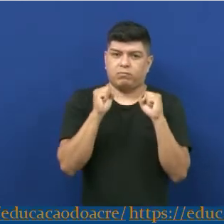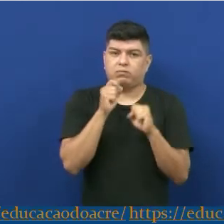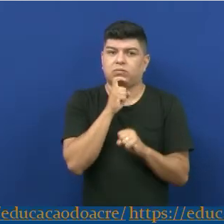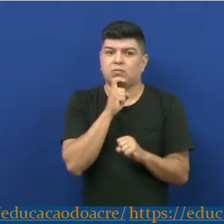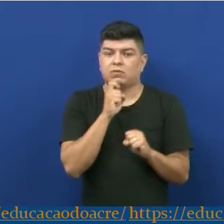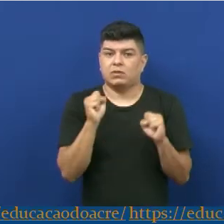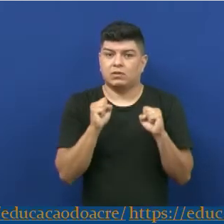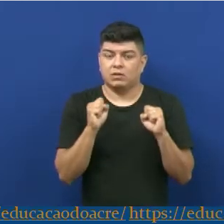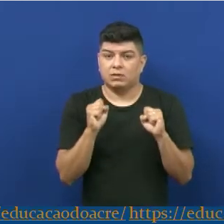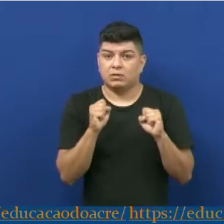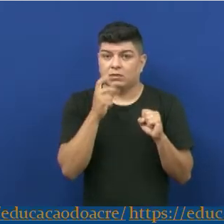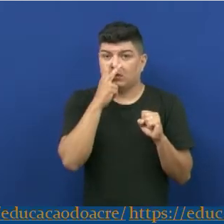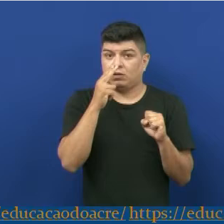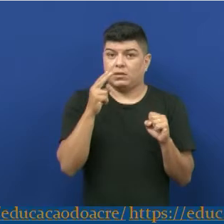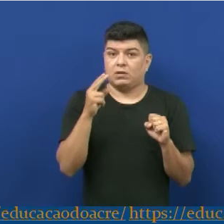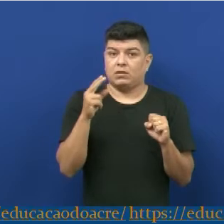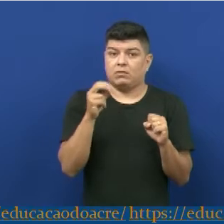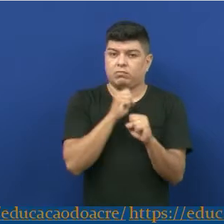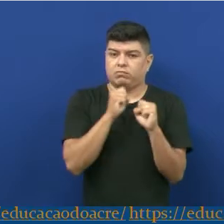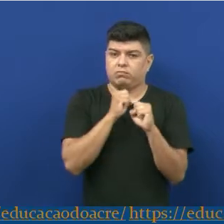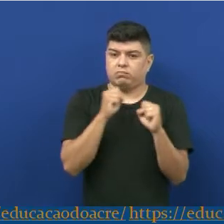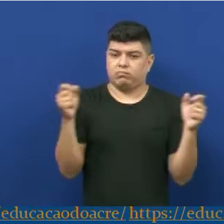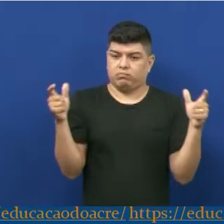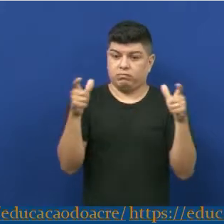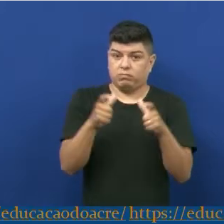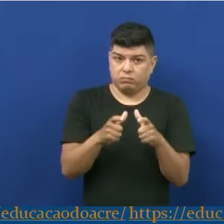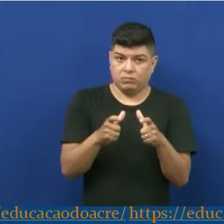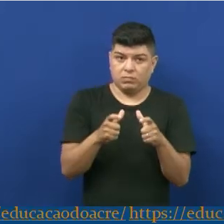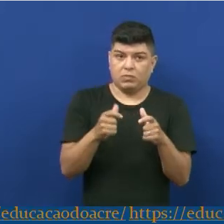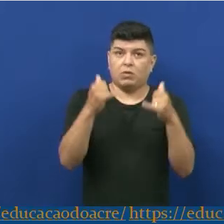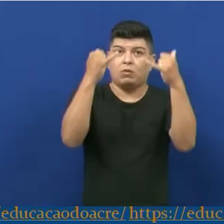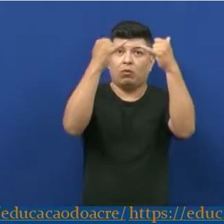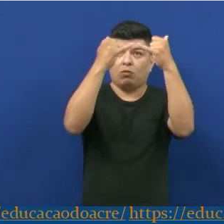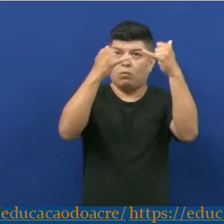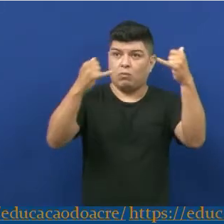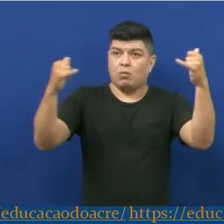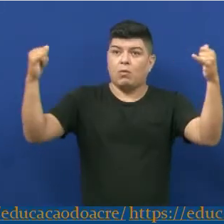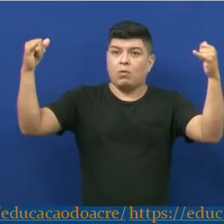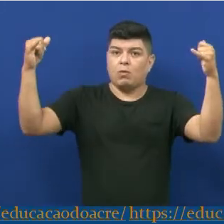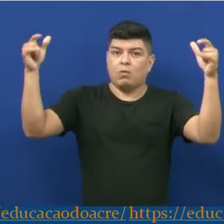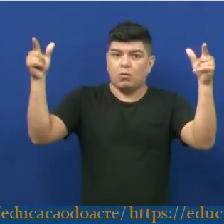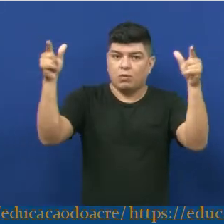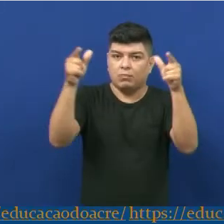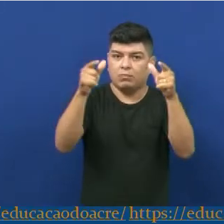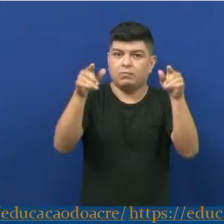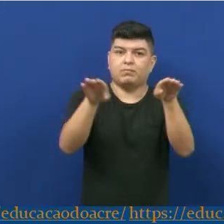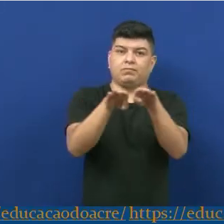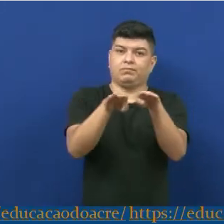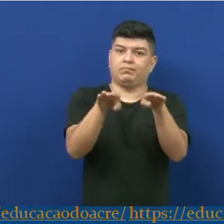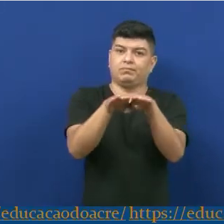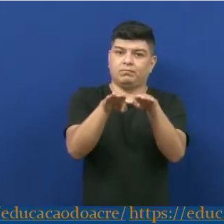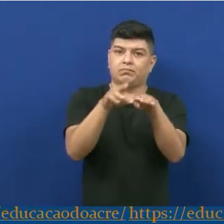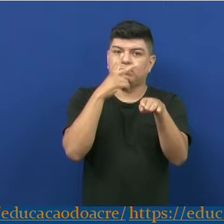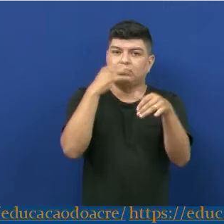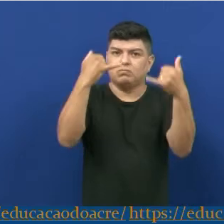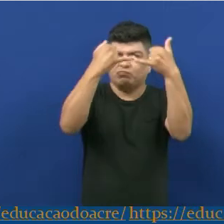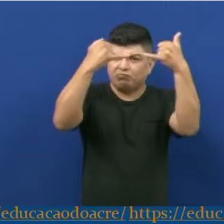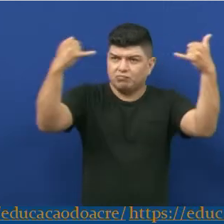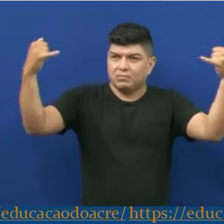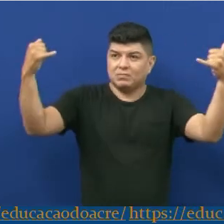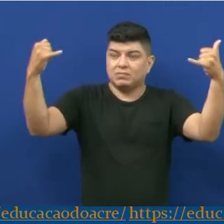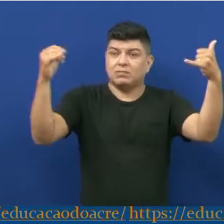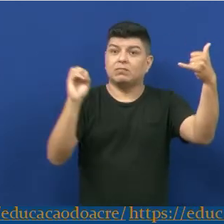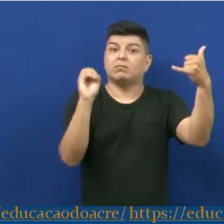pelo fato de a temperatura diminuir, o fio também vai diminuir de tamanho. Então, se o fio estiver completamente esticado no poste,